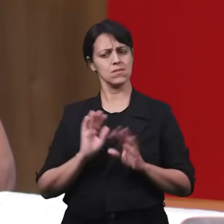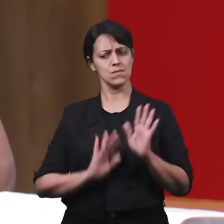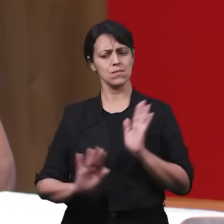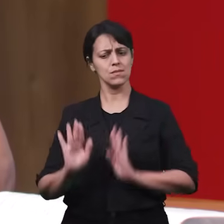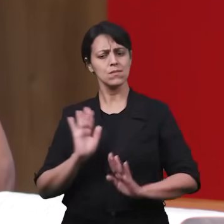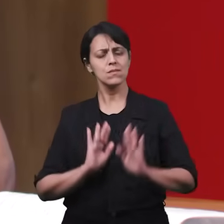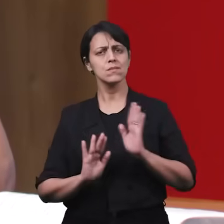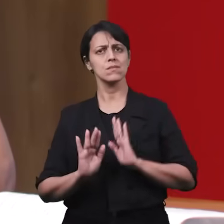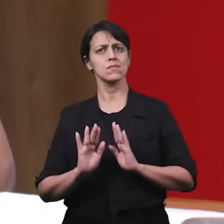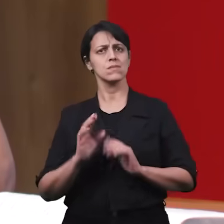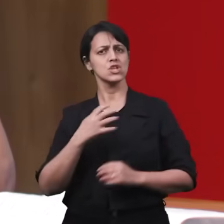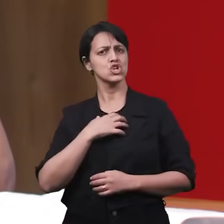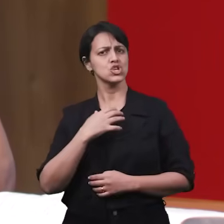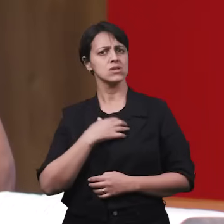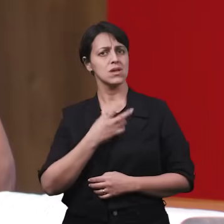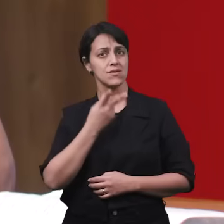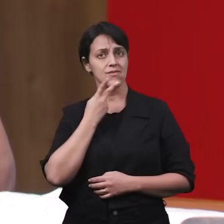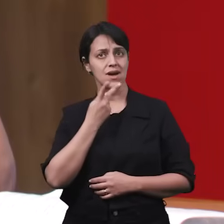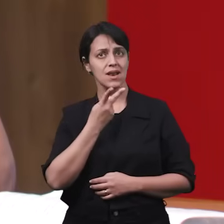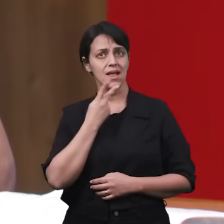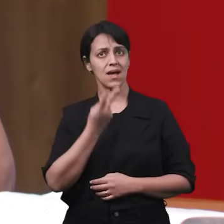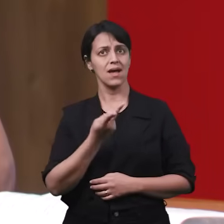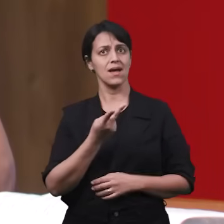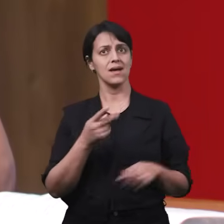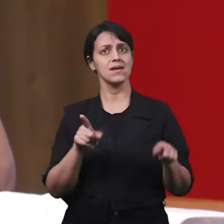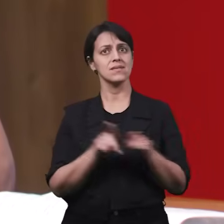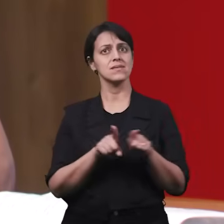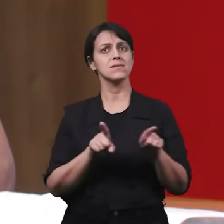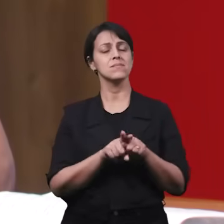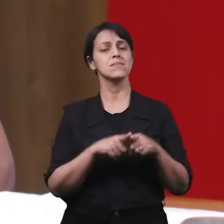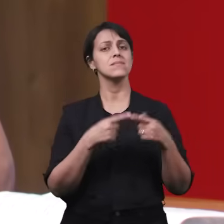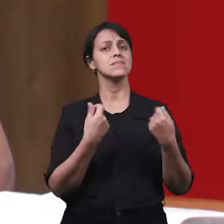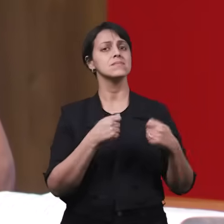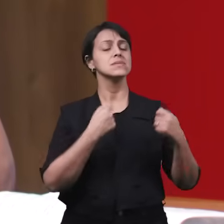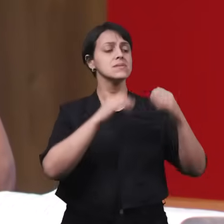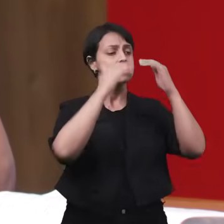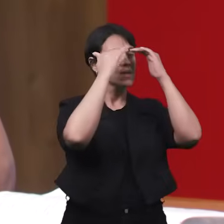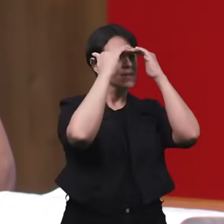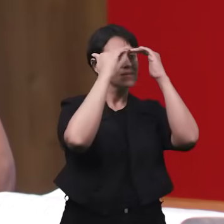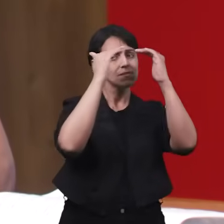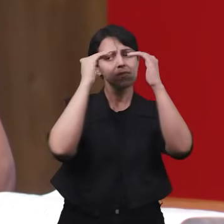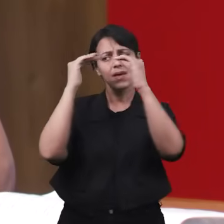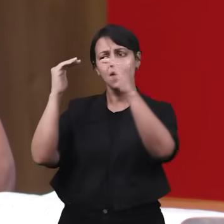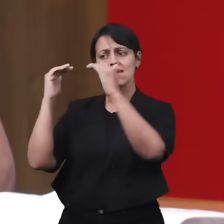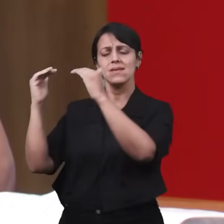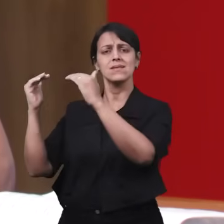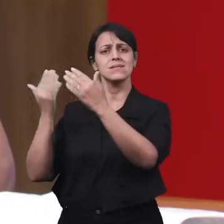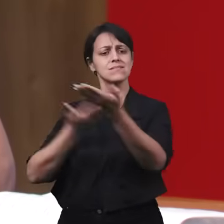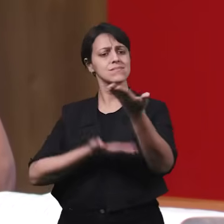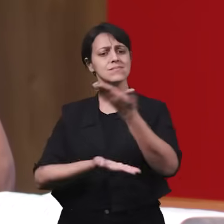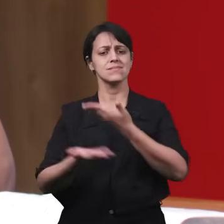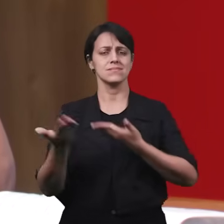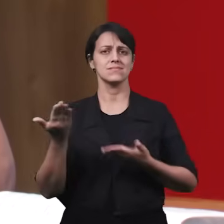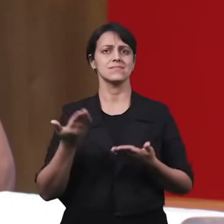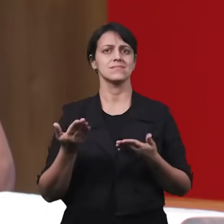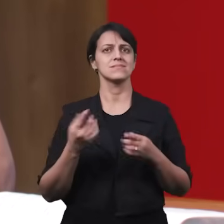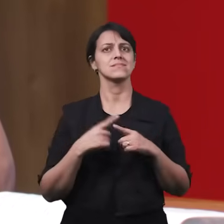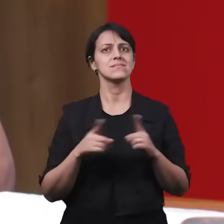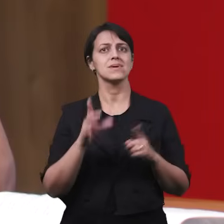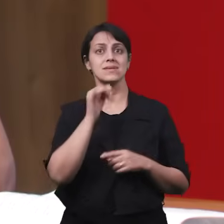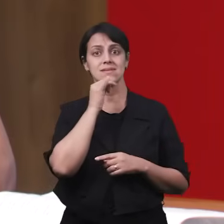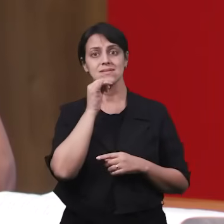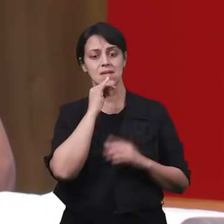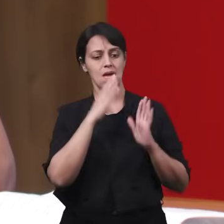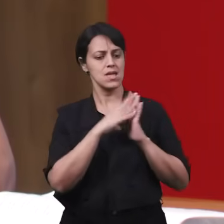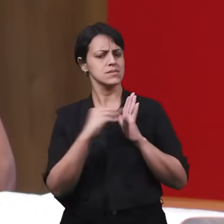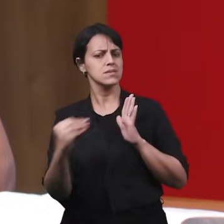zelosa no falar, devemos respeitar todos os irmãos mas o que deixa a marca é o exemplo,